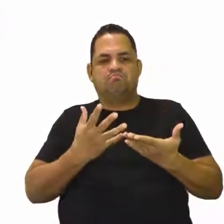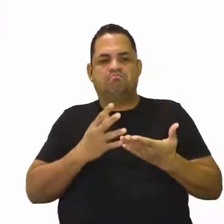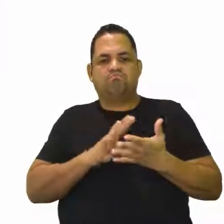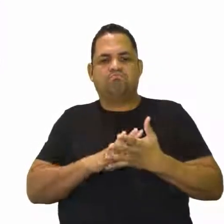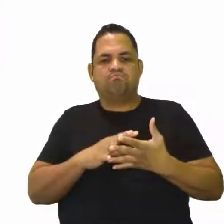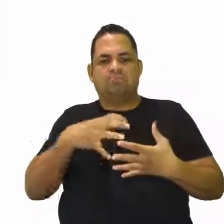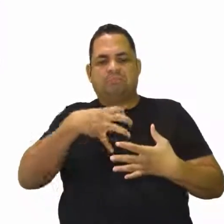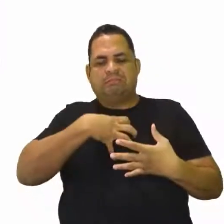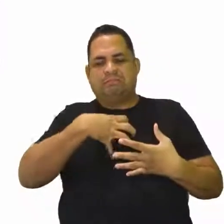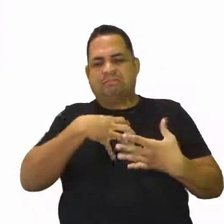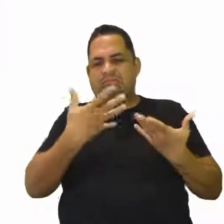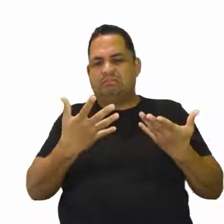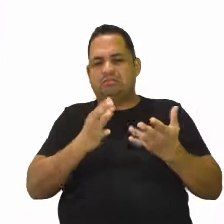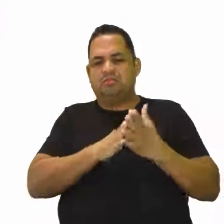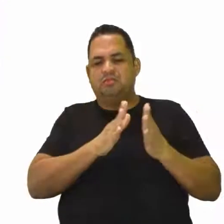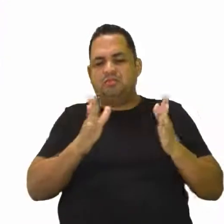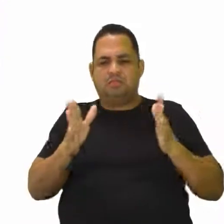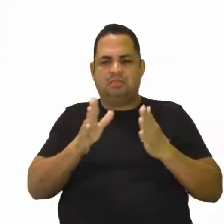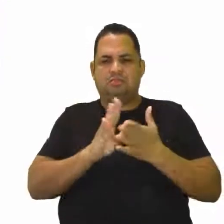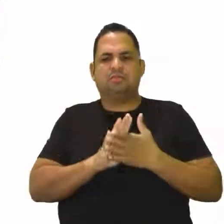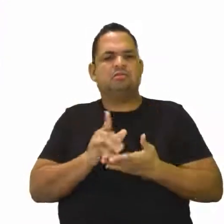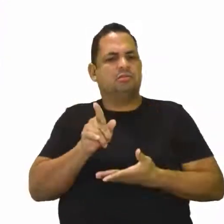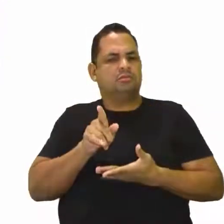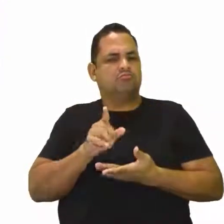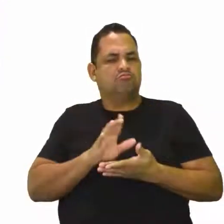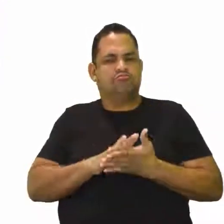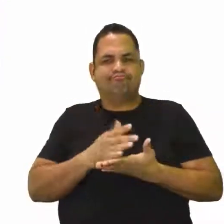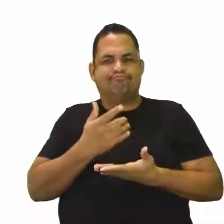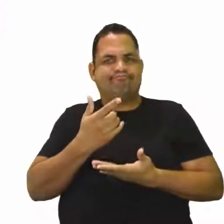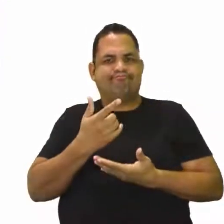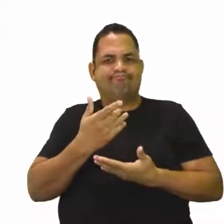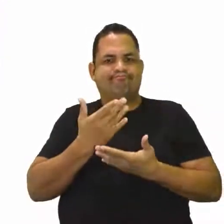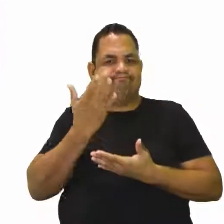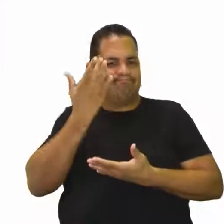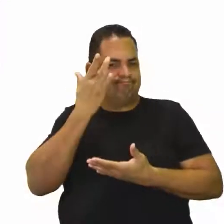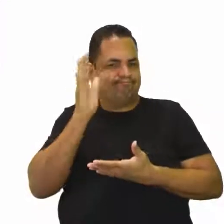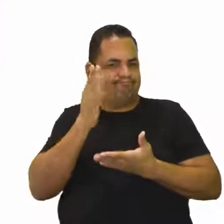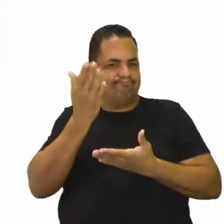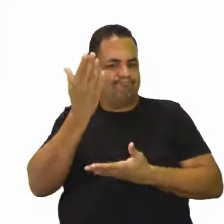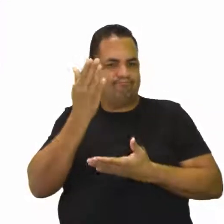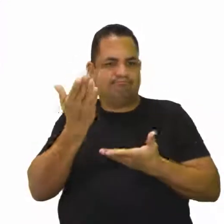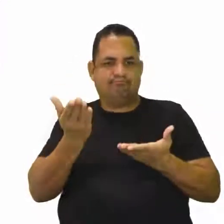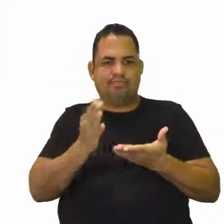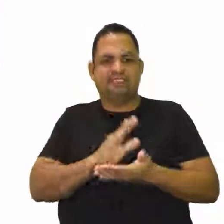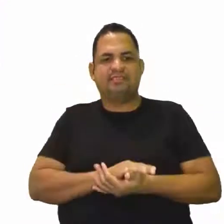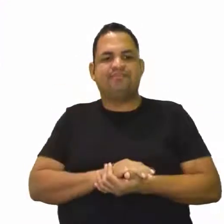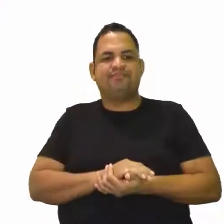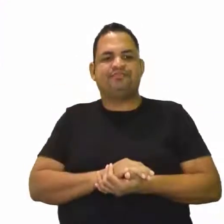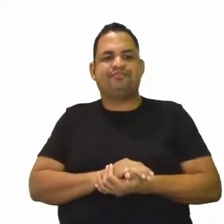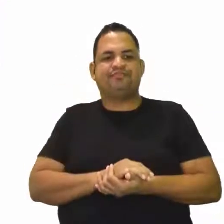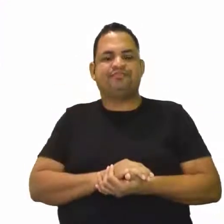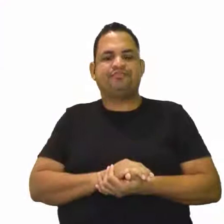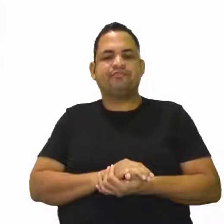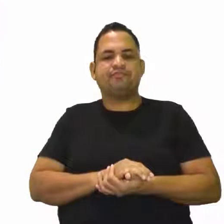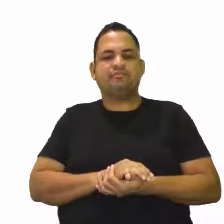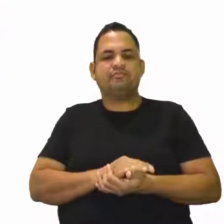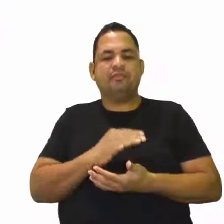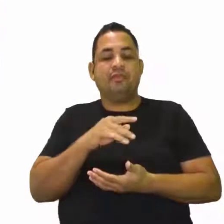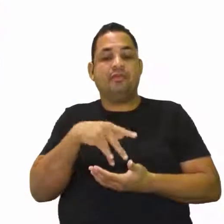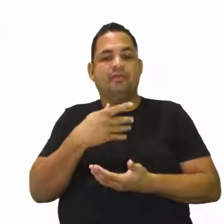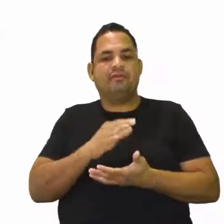Atribuiu-se a ele, a esse mineiro. Mas será que foi dele? Ninguém sabe, mas atribuiu-se a ele essa frase, que dizia o seguinte: